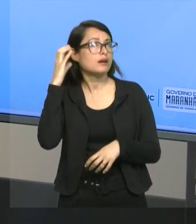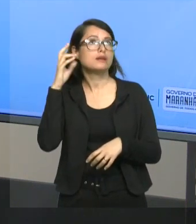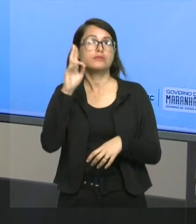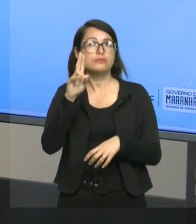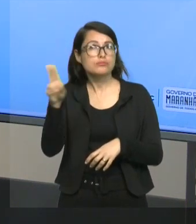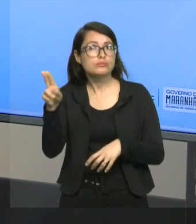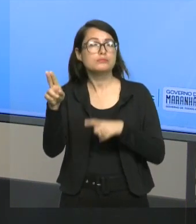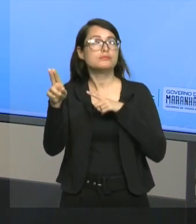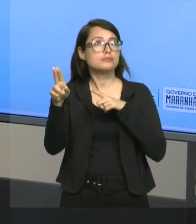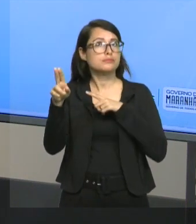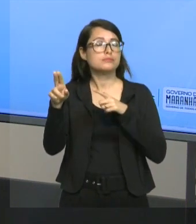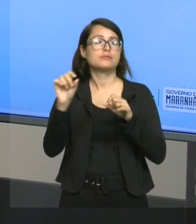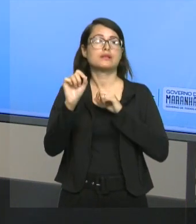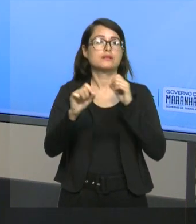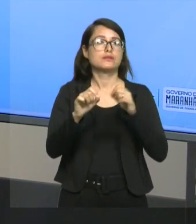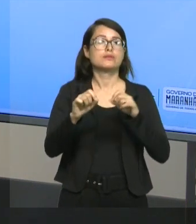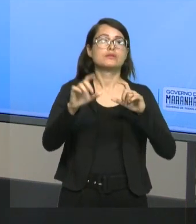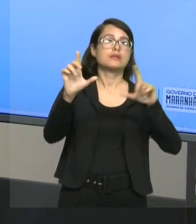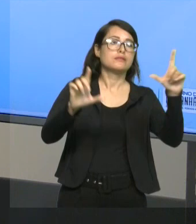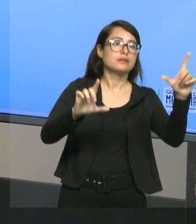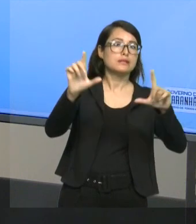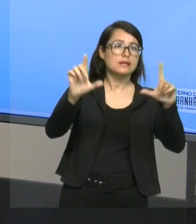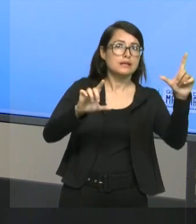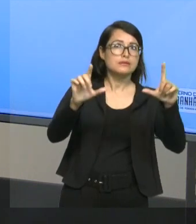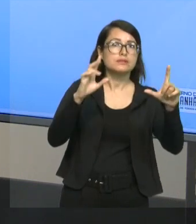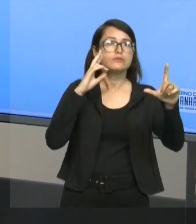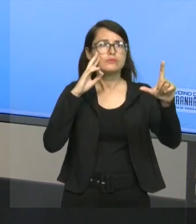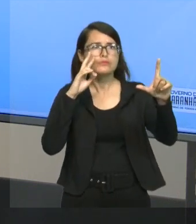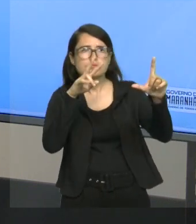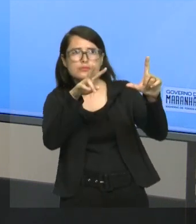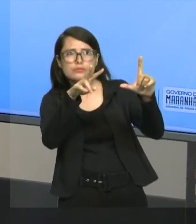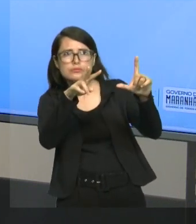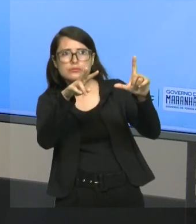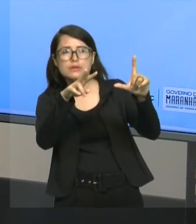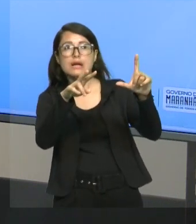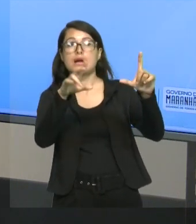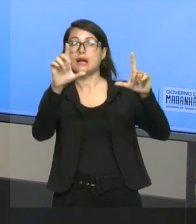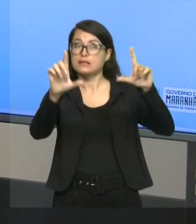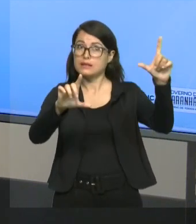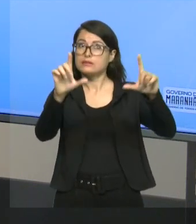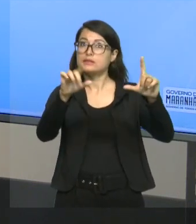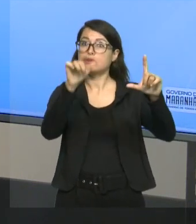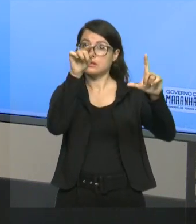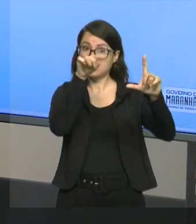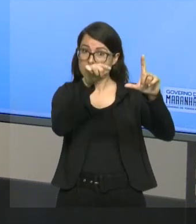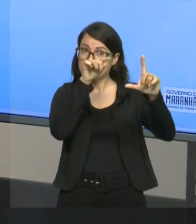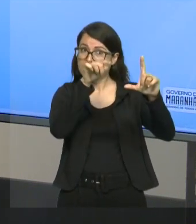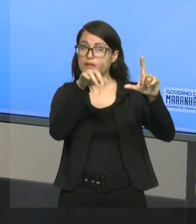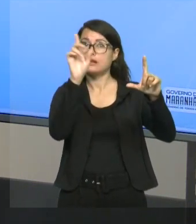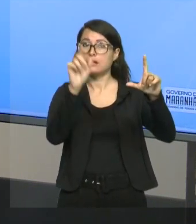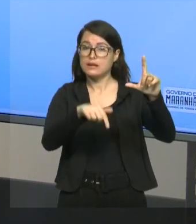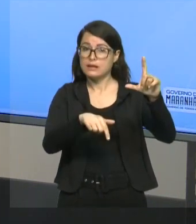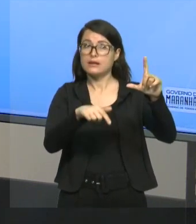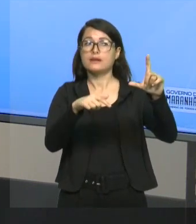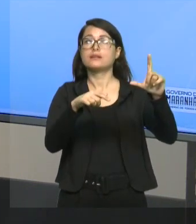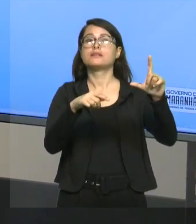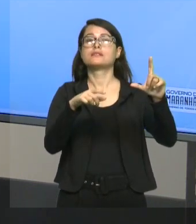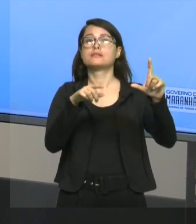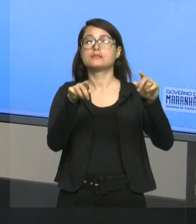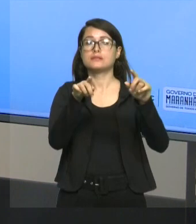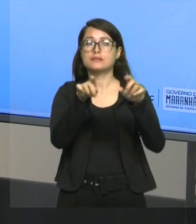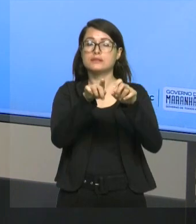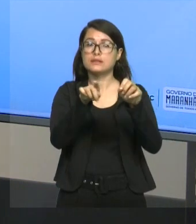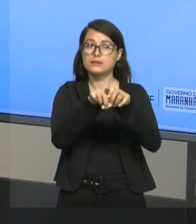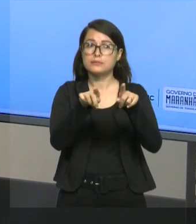assistindo as nossas aulas pela televisão. Televisão é um ser. Talvez você esteja com seu caderno na